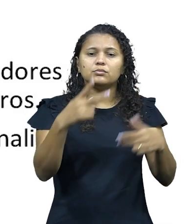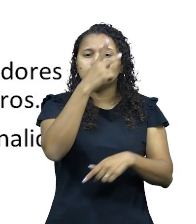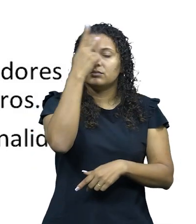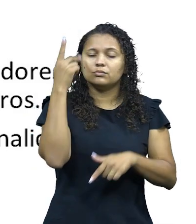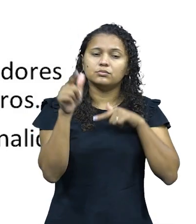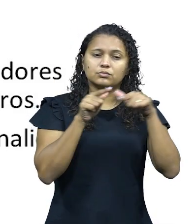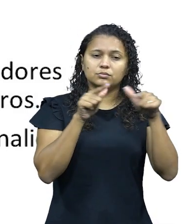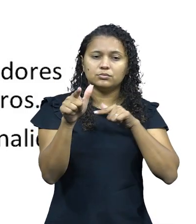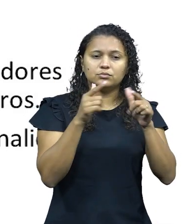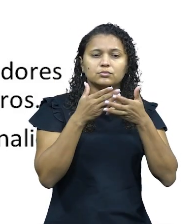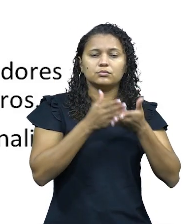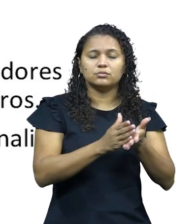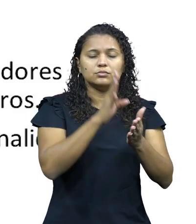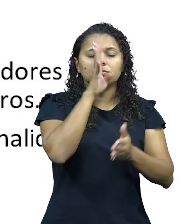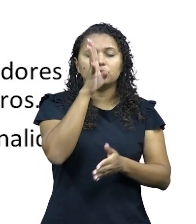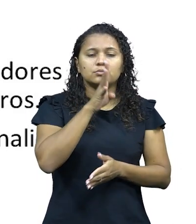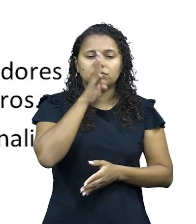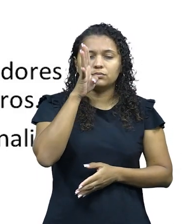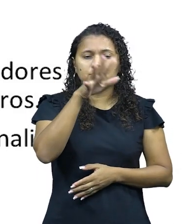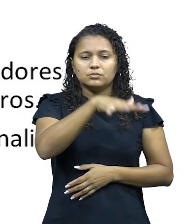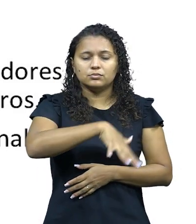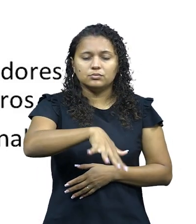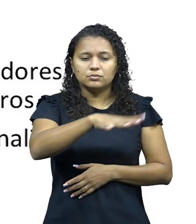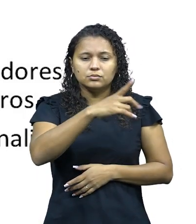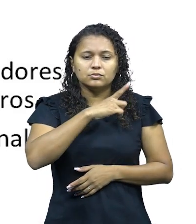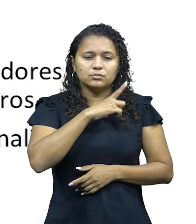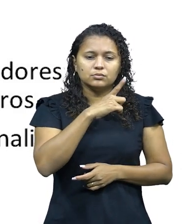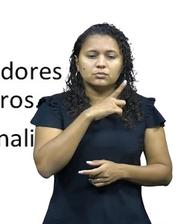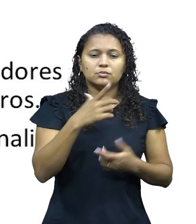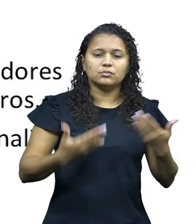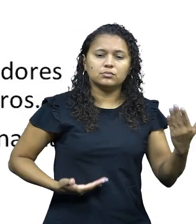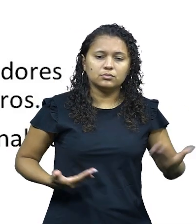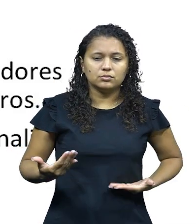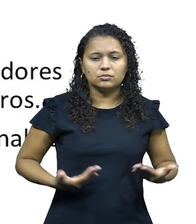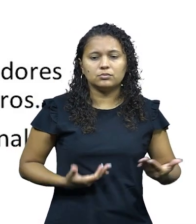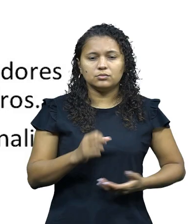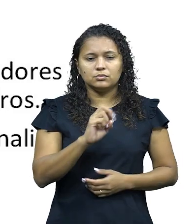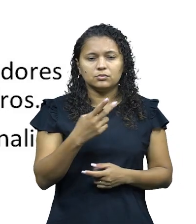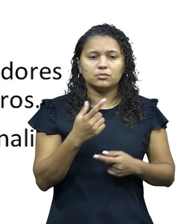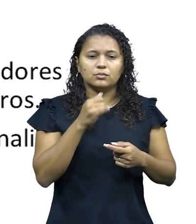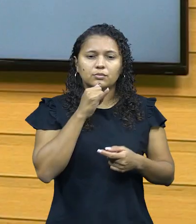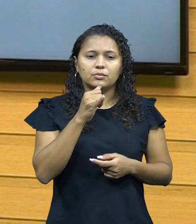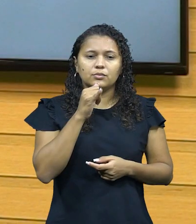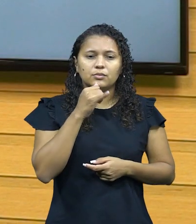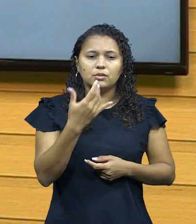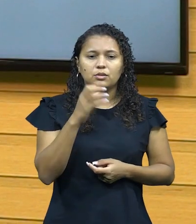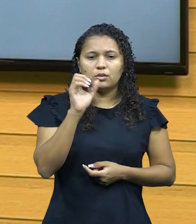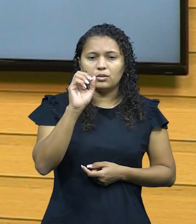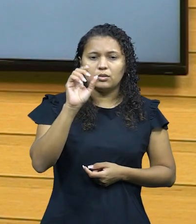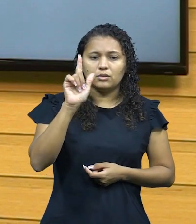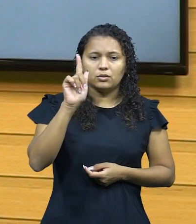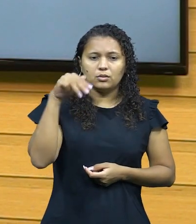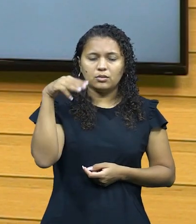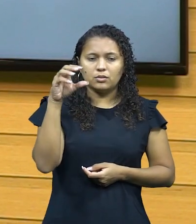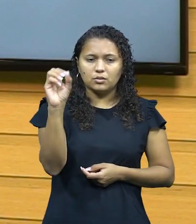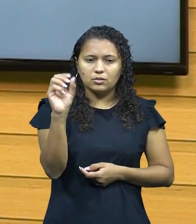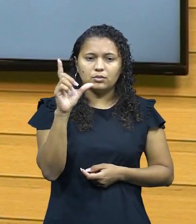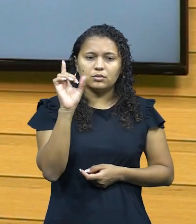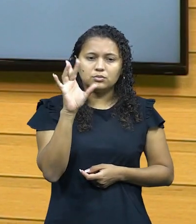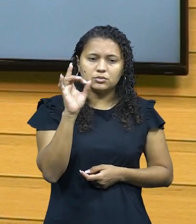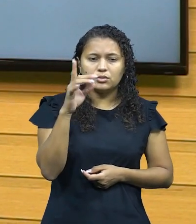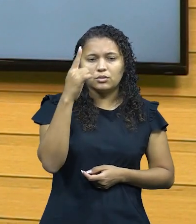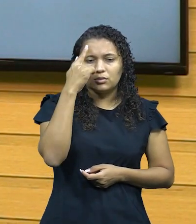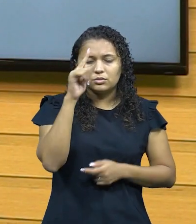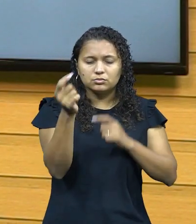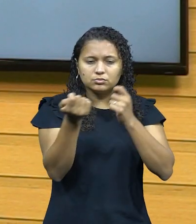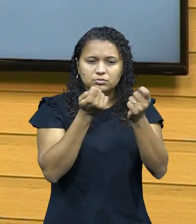pelos trabalhadores portuários avulsos aos tomadores de seus serviços ou a terceiros. Lembrando, o ógmo, ele faz só a